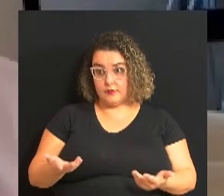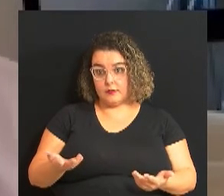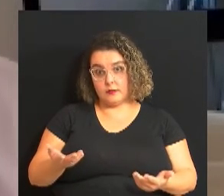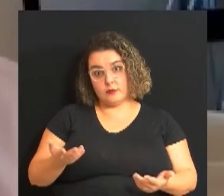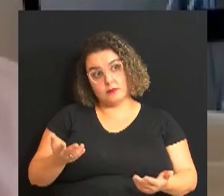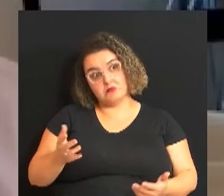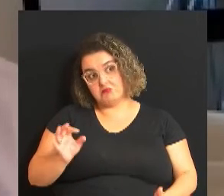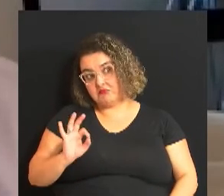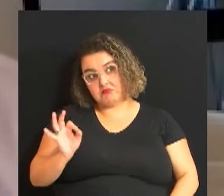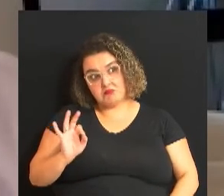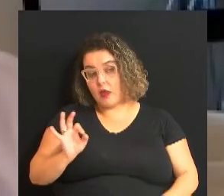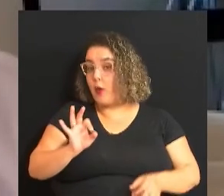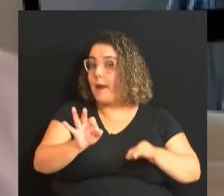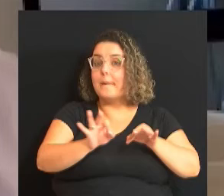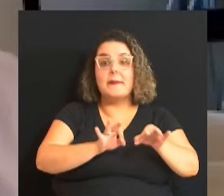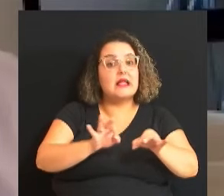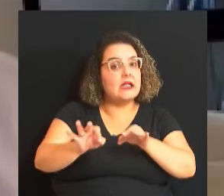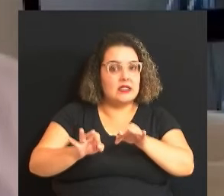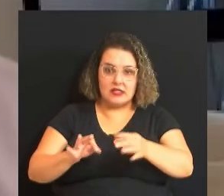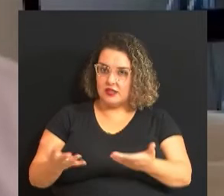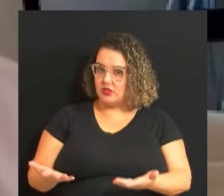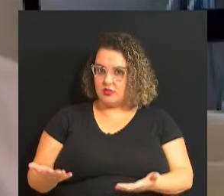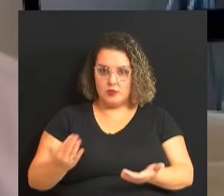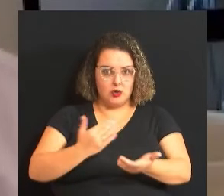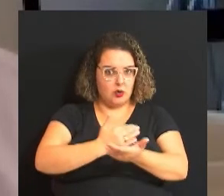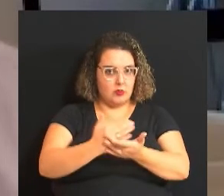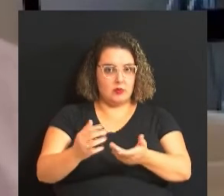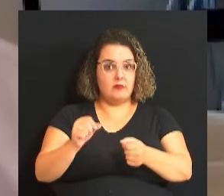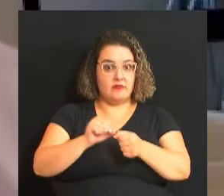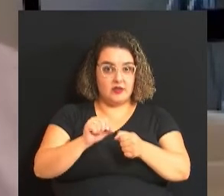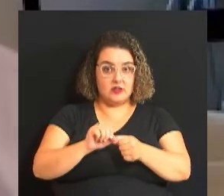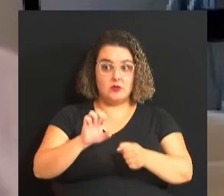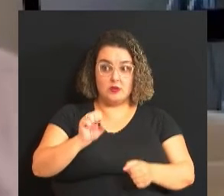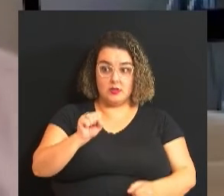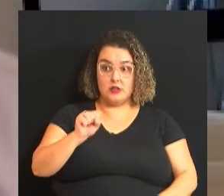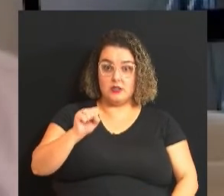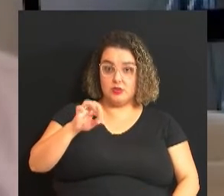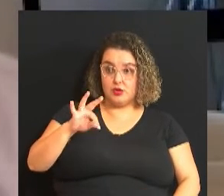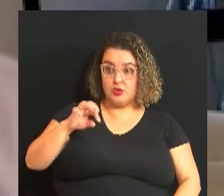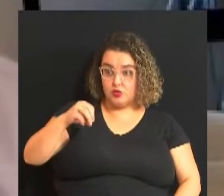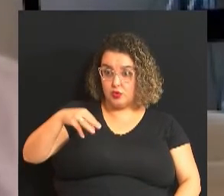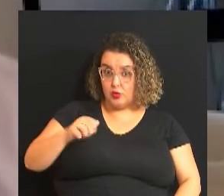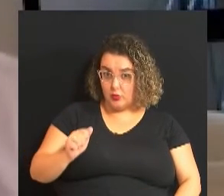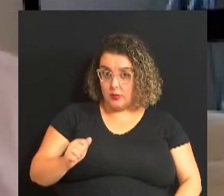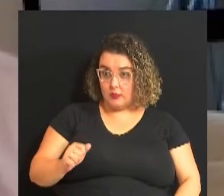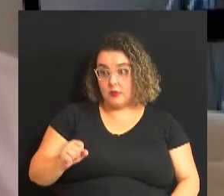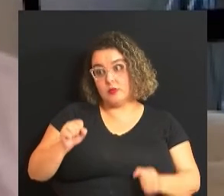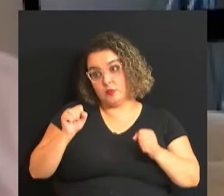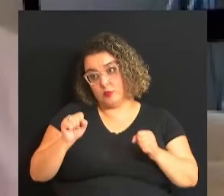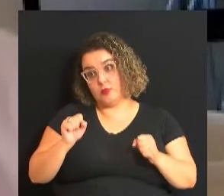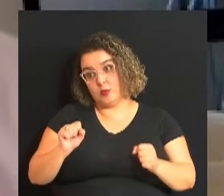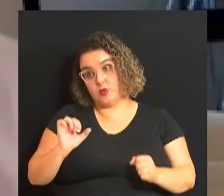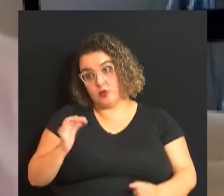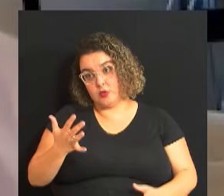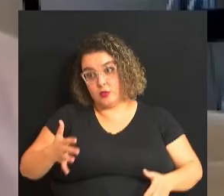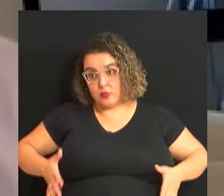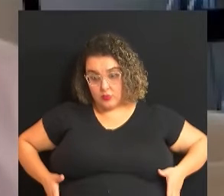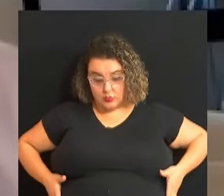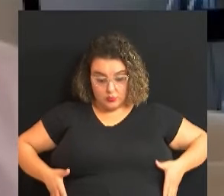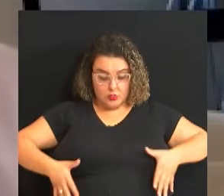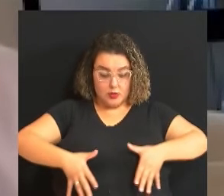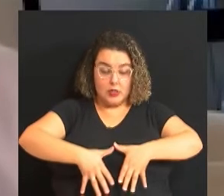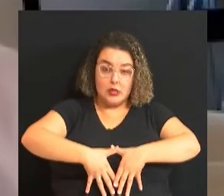nenhum planejamento inicial para eu fazer um estômago. Mas eu posso ter uma situação abdominal tal